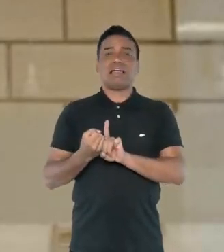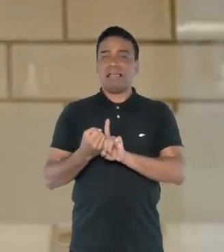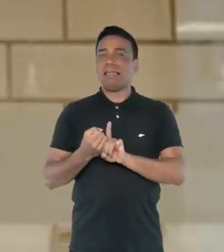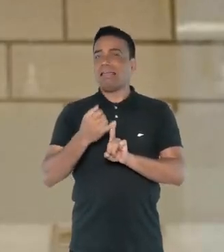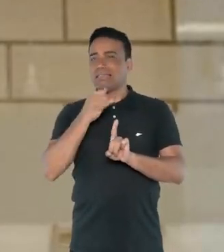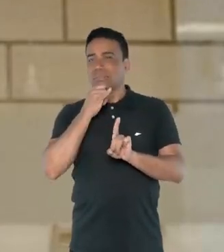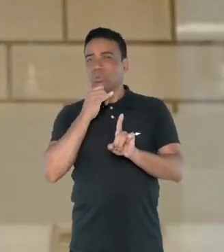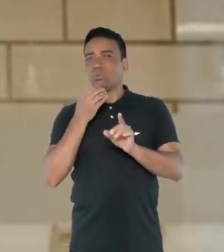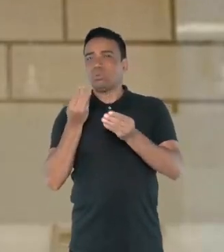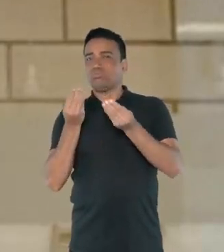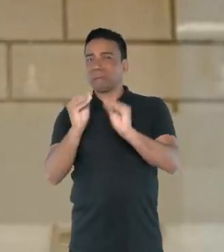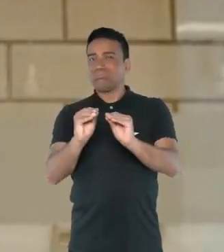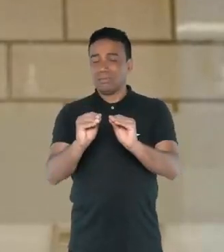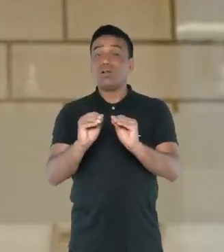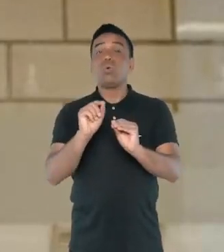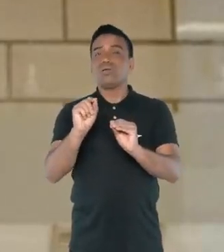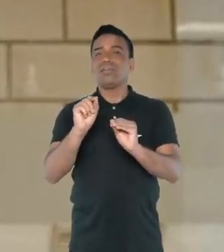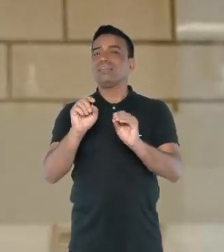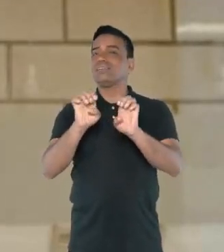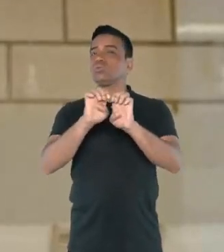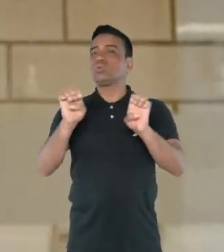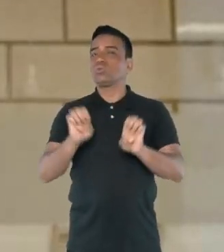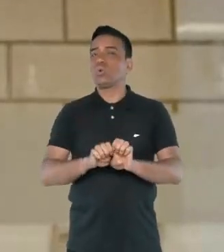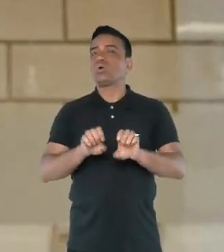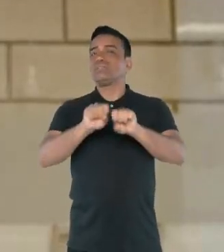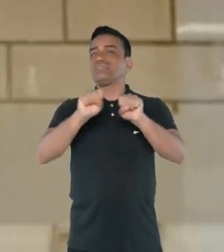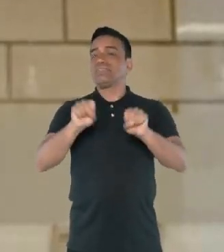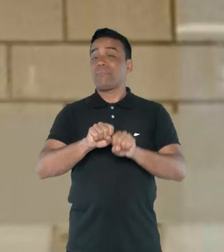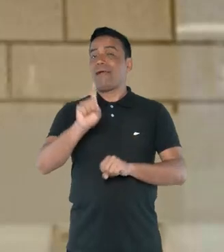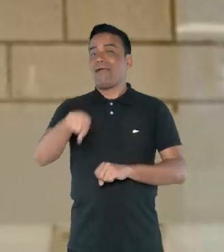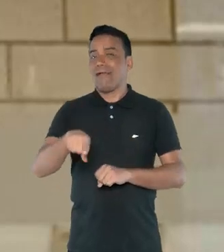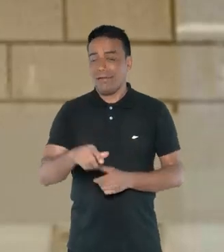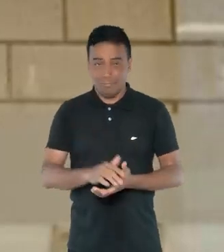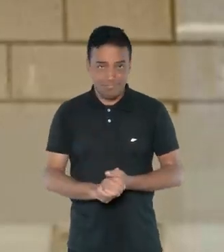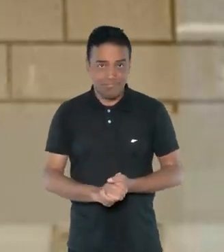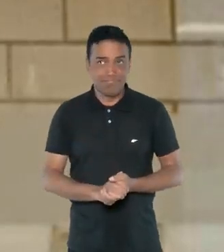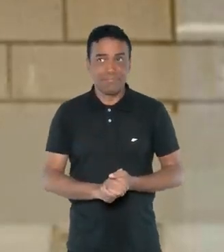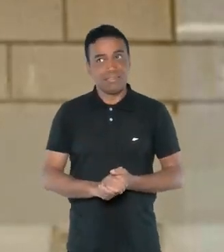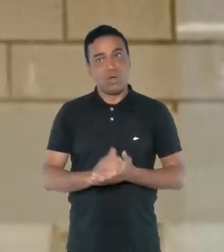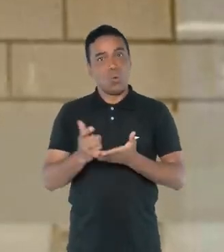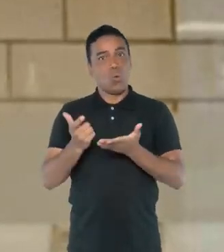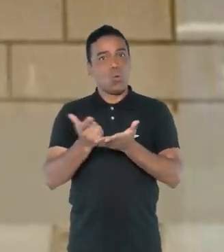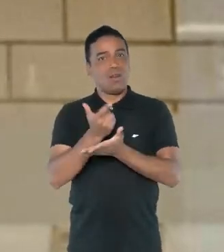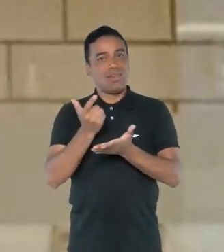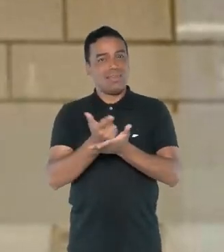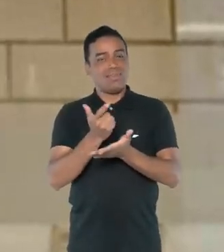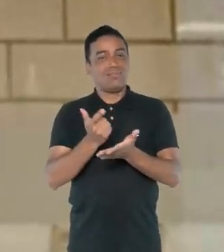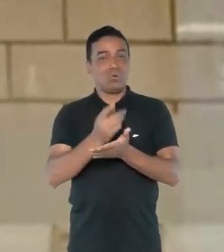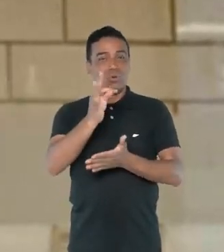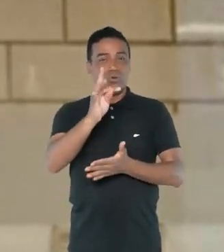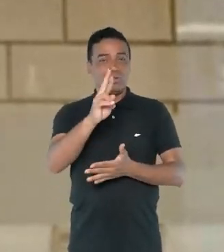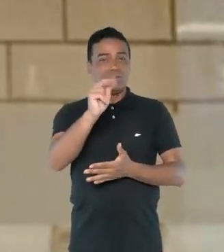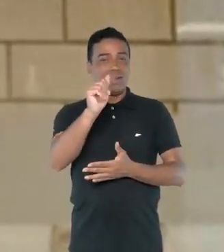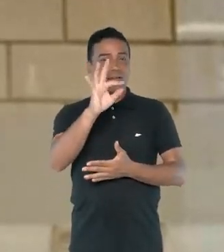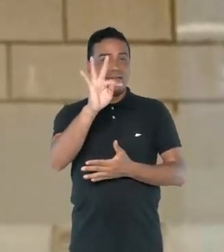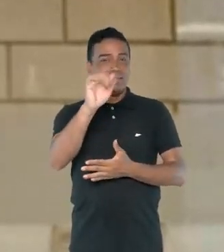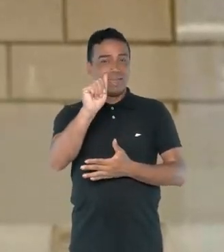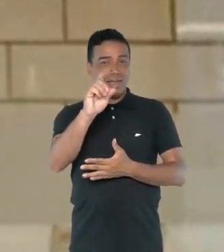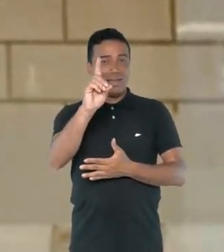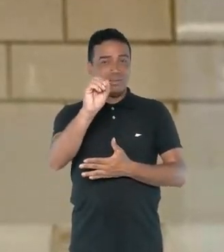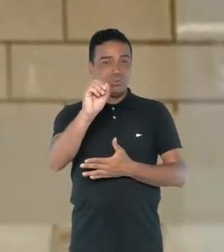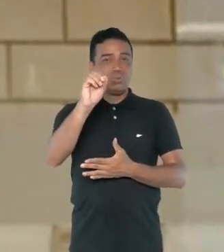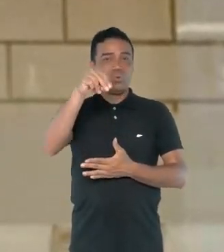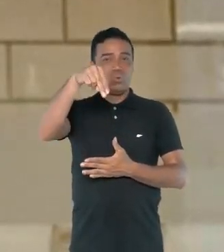estabelecidos, né? Que vesperos eram estes, né? O livro, o Tratado da Natureza Humana, vai